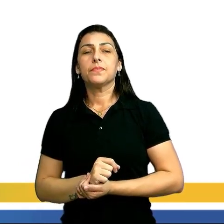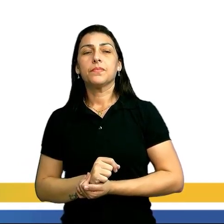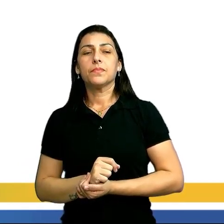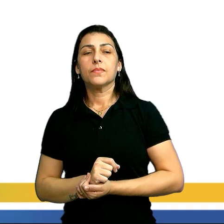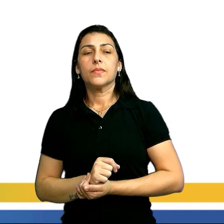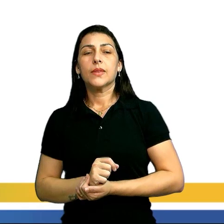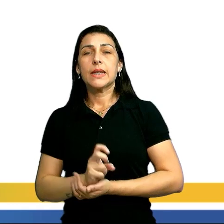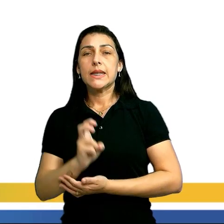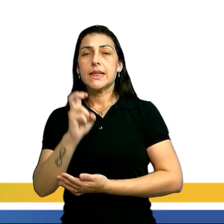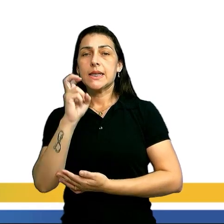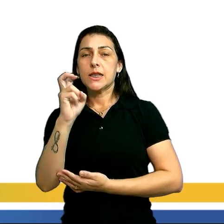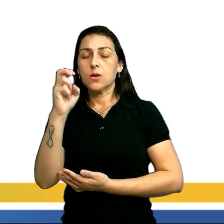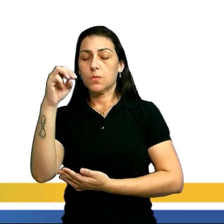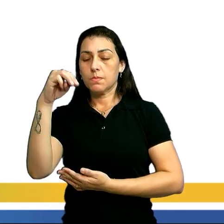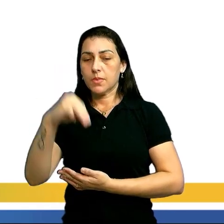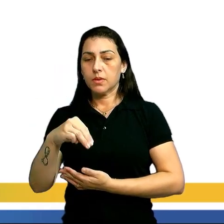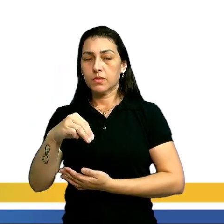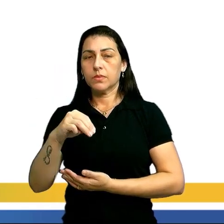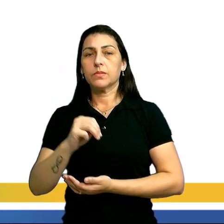5 metros.